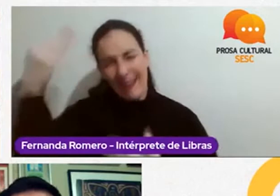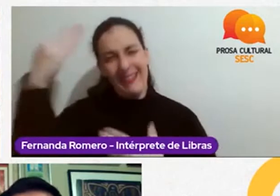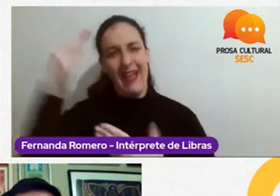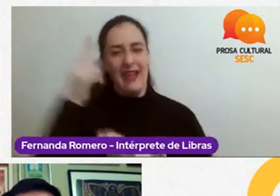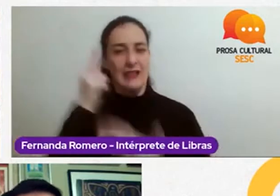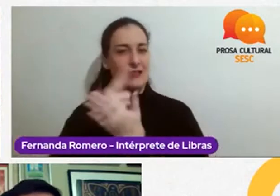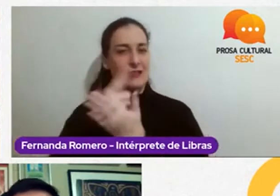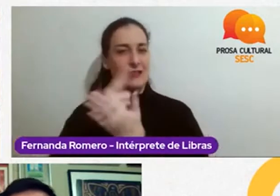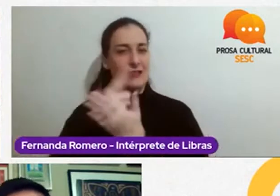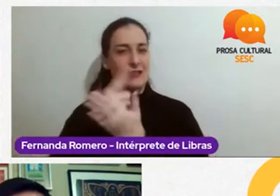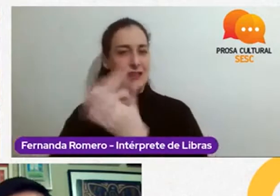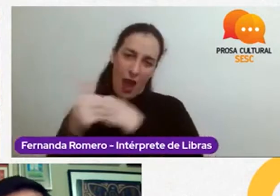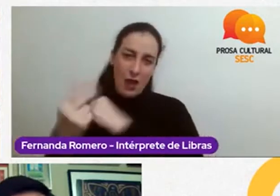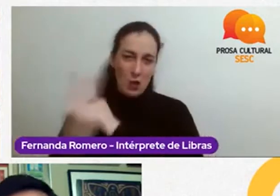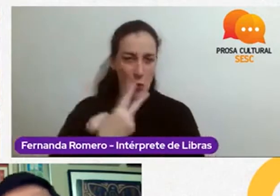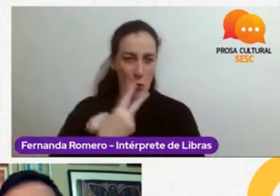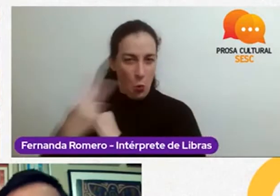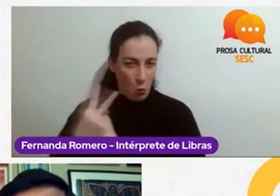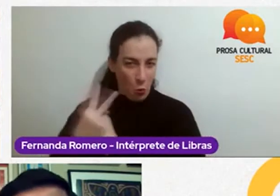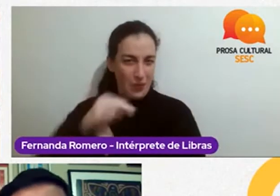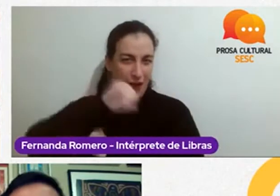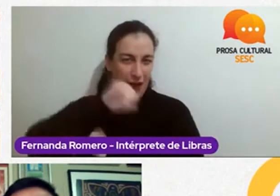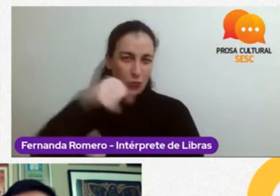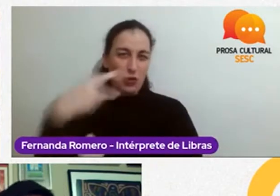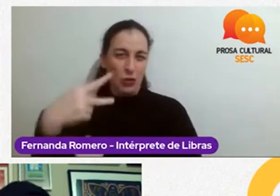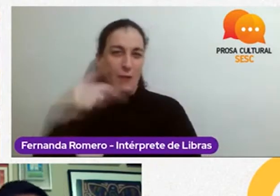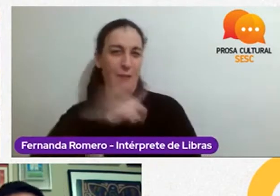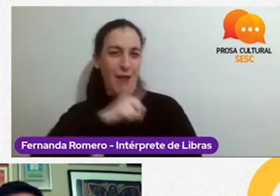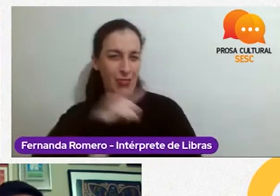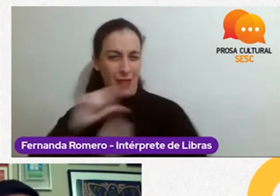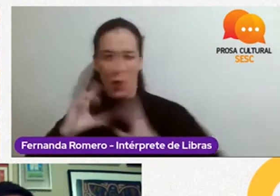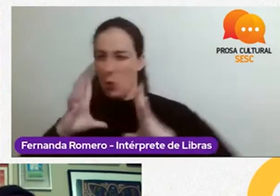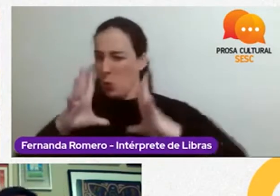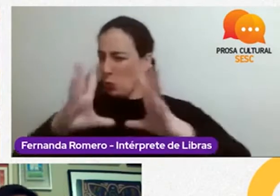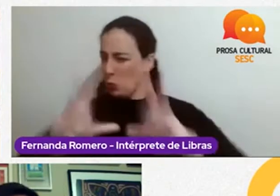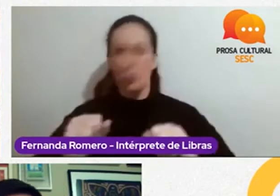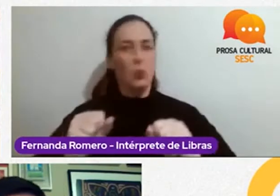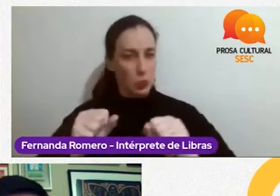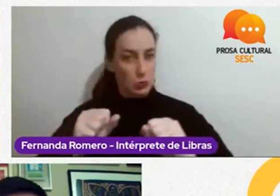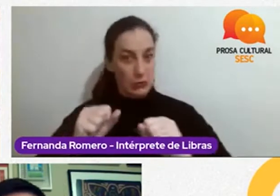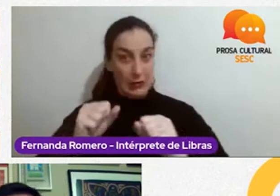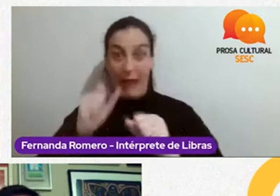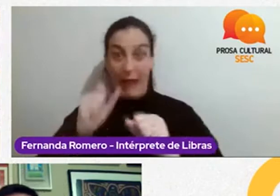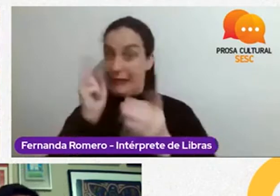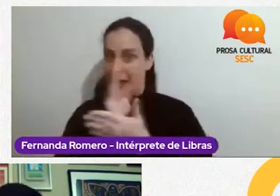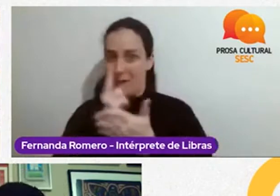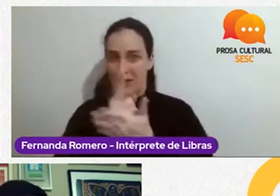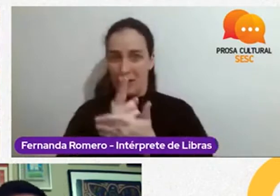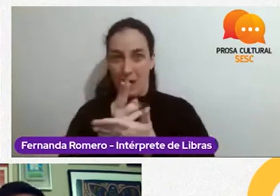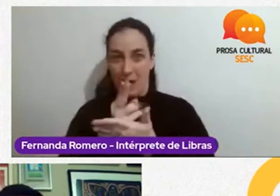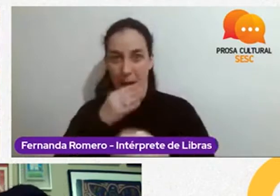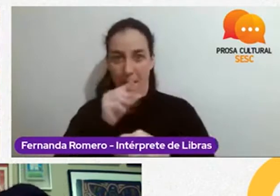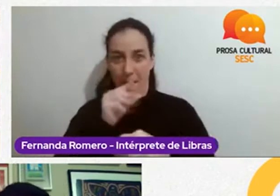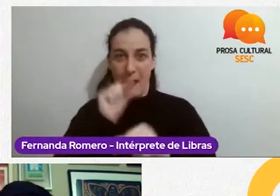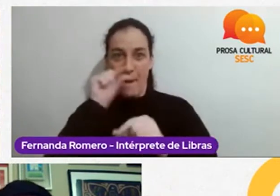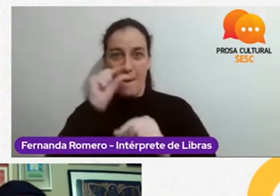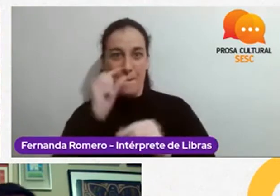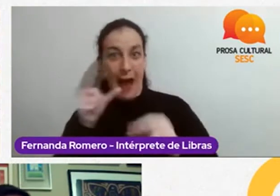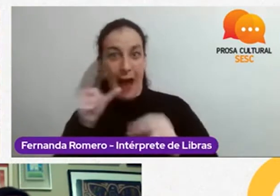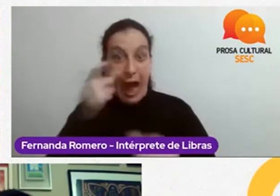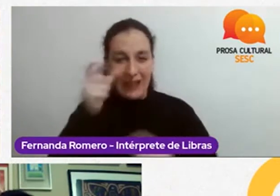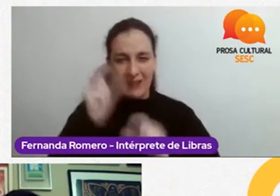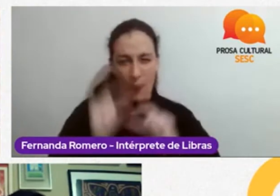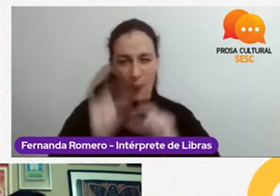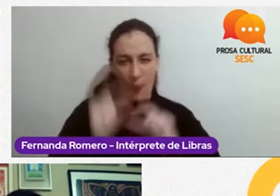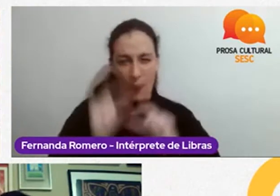carinho e esse cuidado que o diretor regional dedica a todas as linguagens, a todas as ações. Ele se divide em dar atenção a todos nós, né, da educação, da